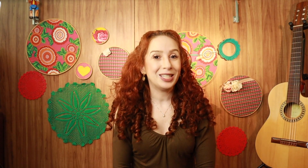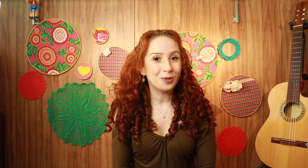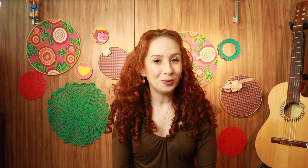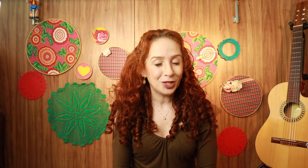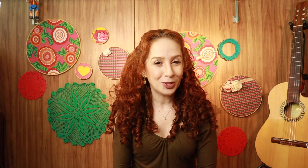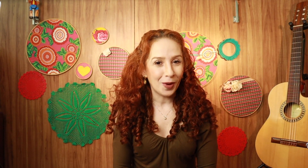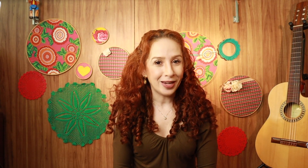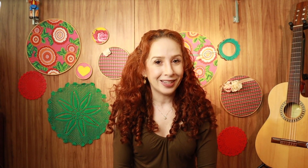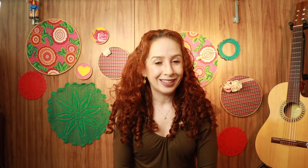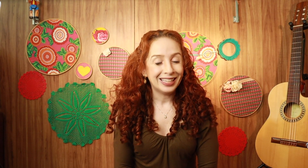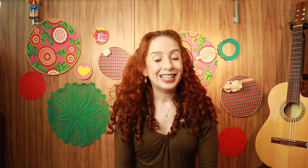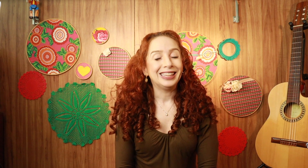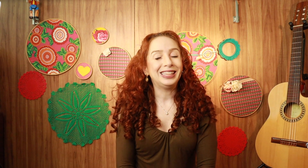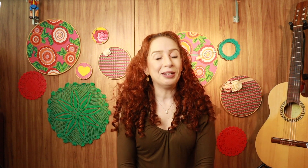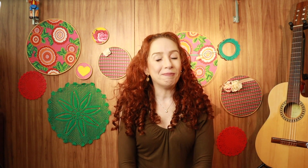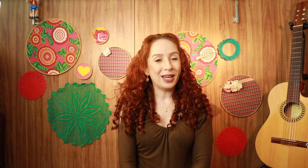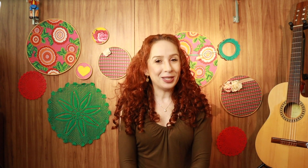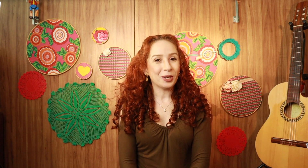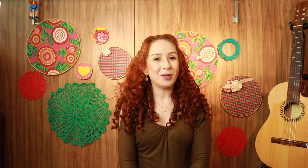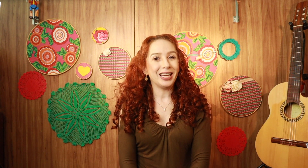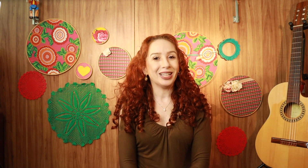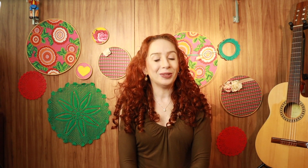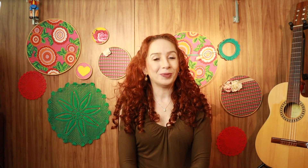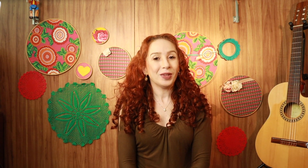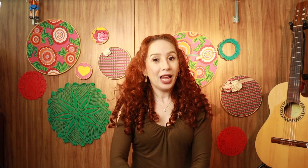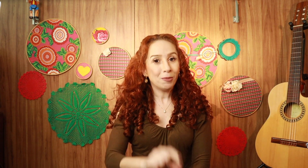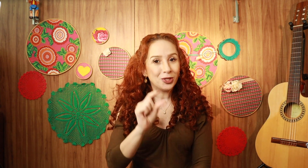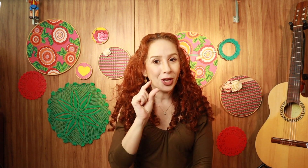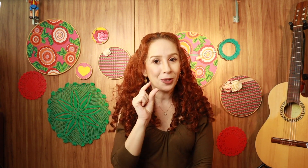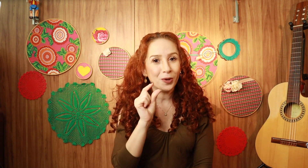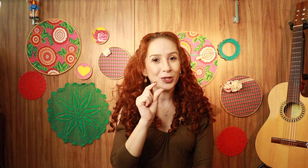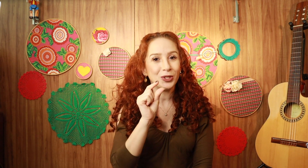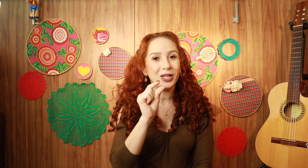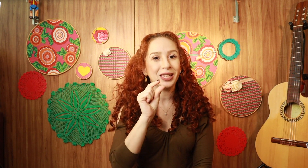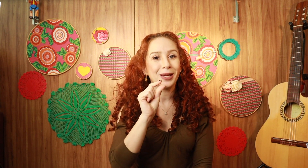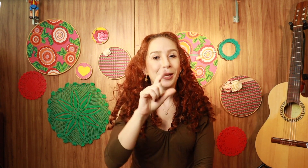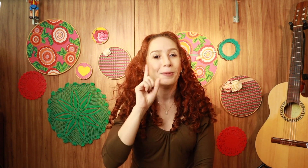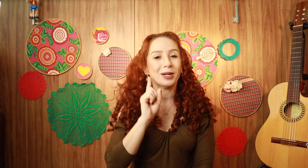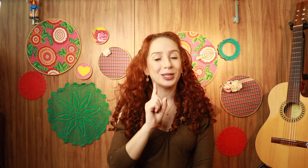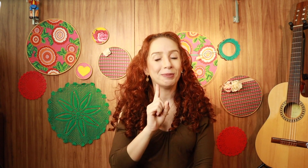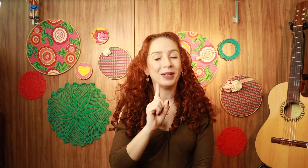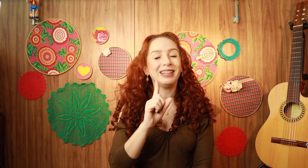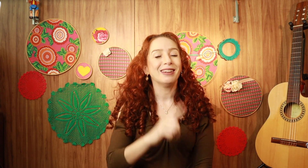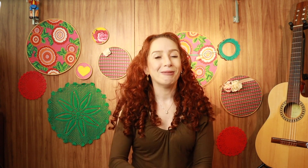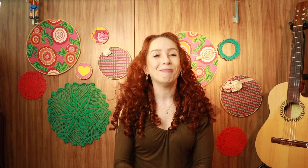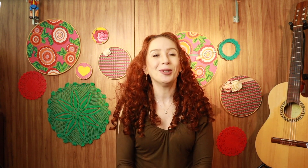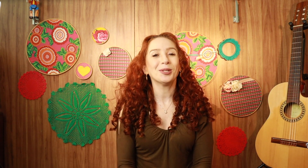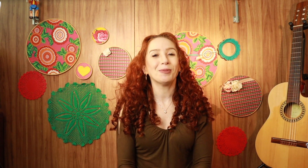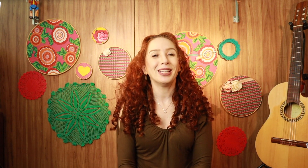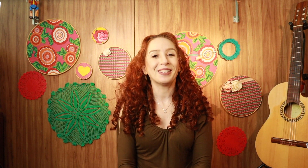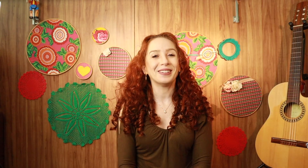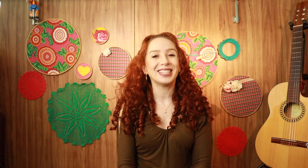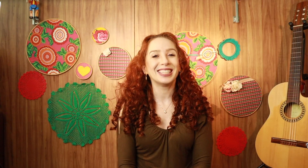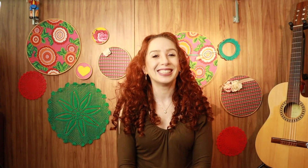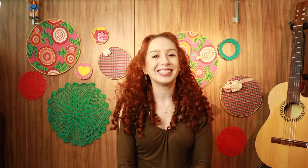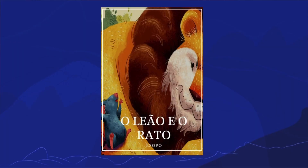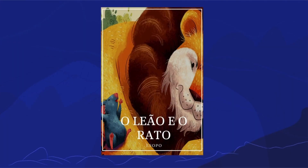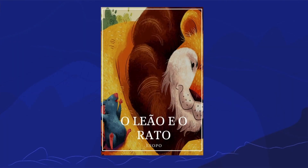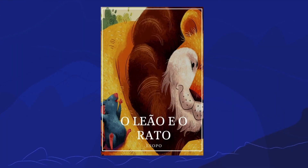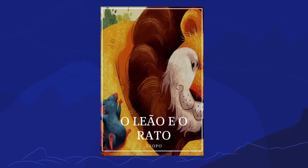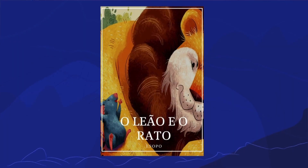A segunda história, também sobre leão, é uma história curtinha, mas também muito